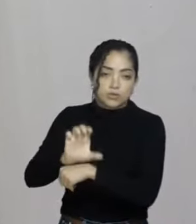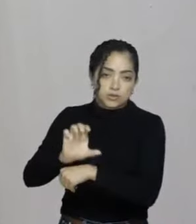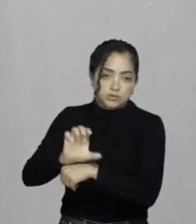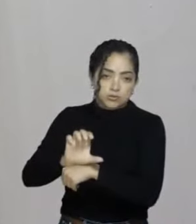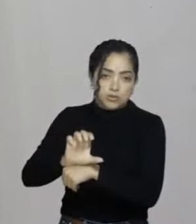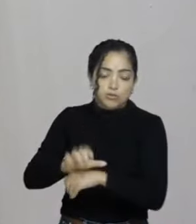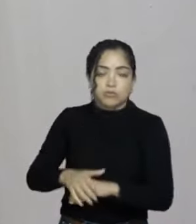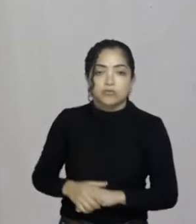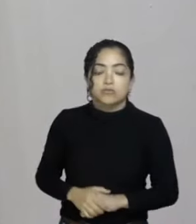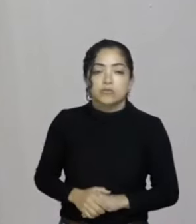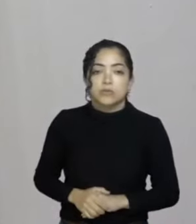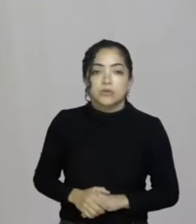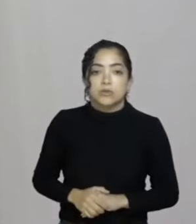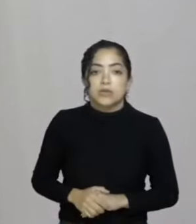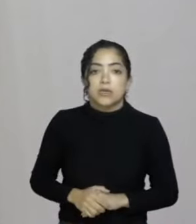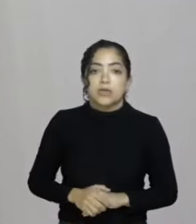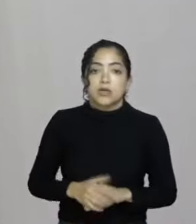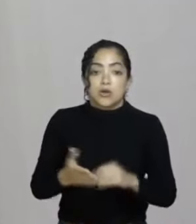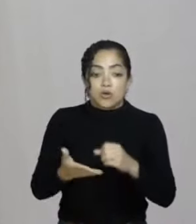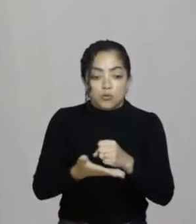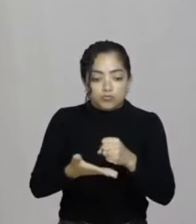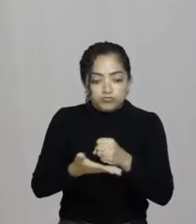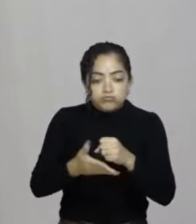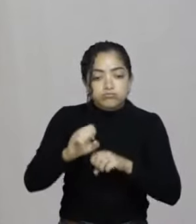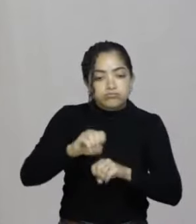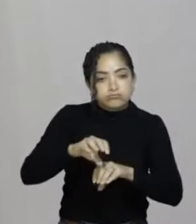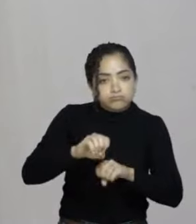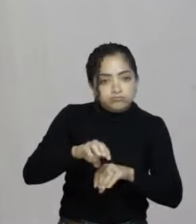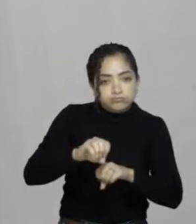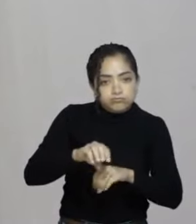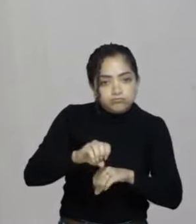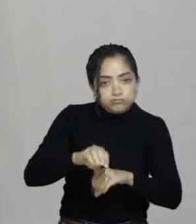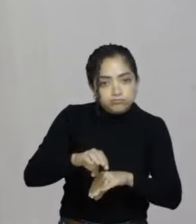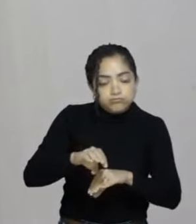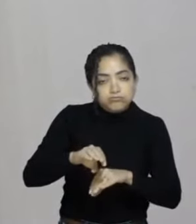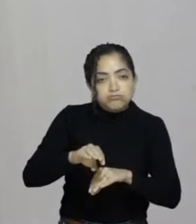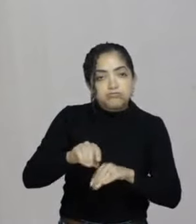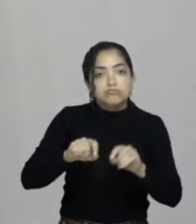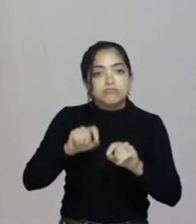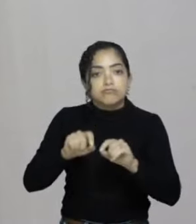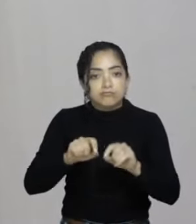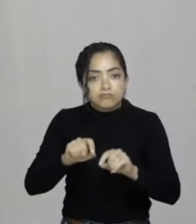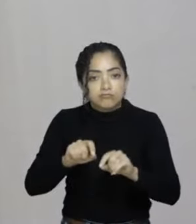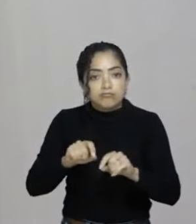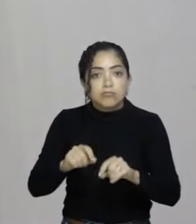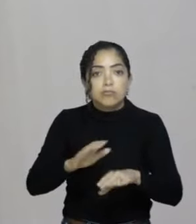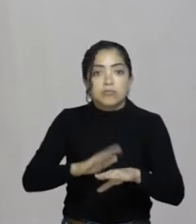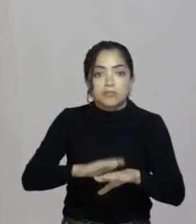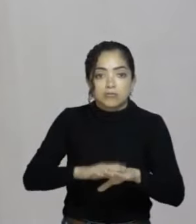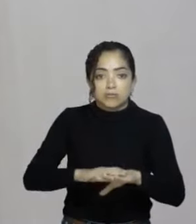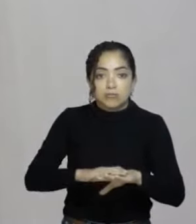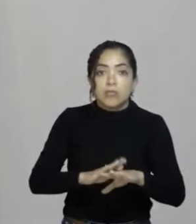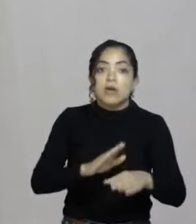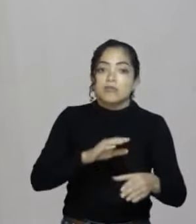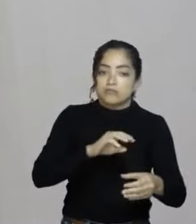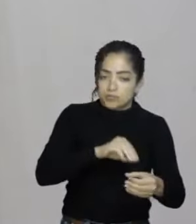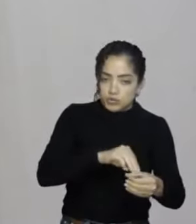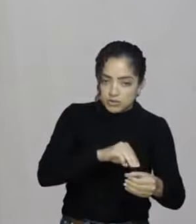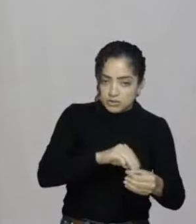nós sabemos que o ensino básico na sua essência é entregue pela educação pública Municipal